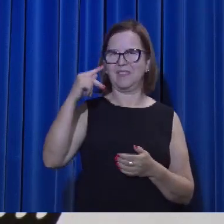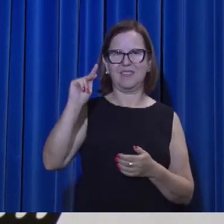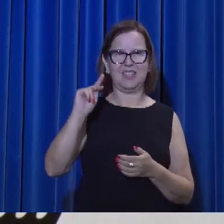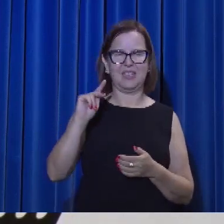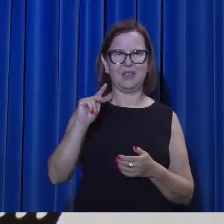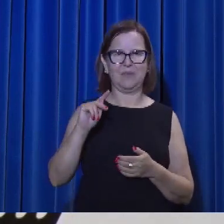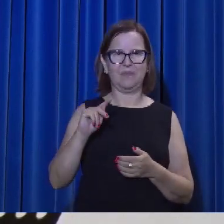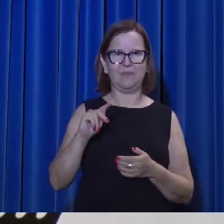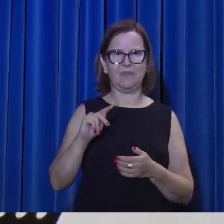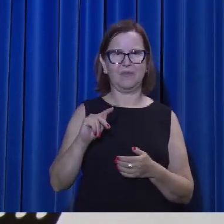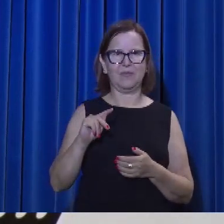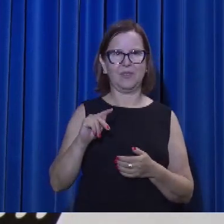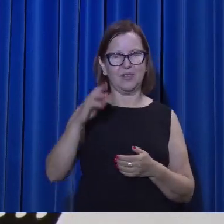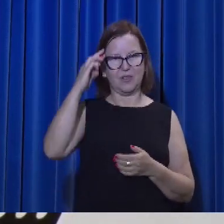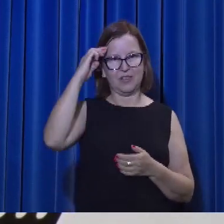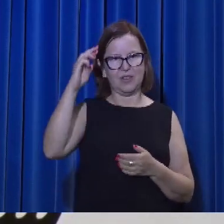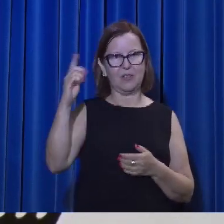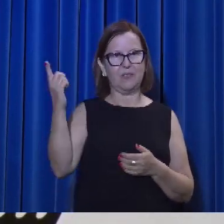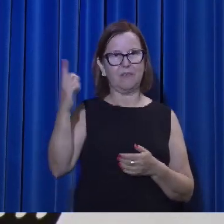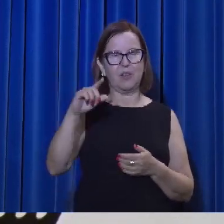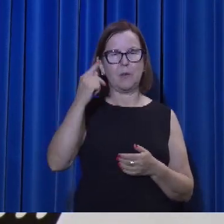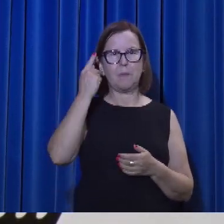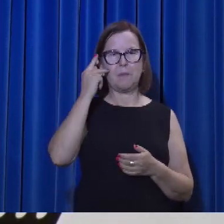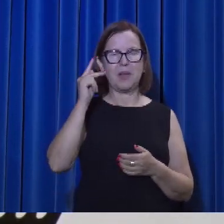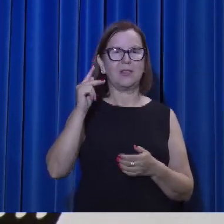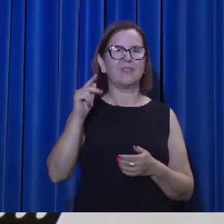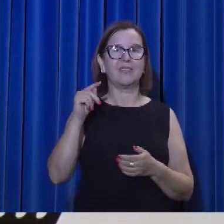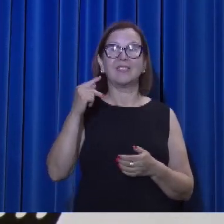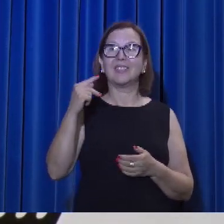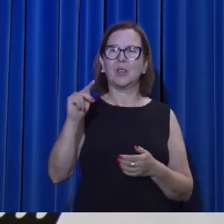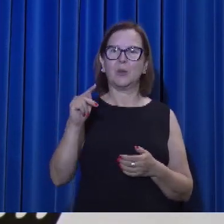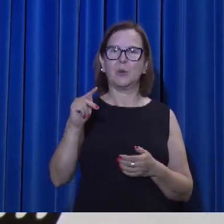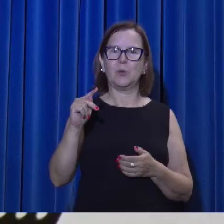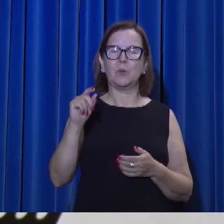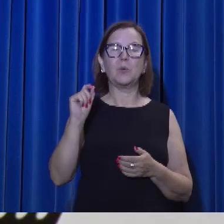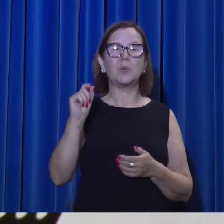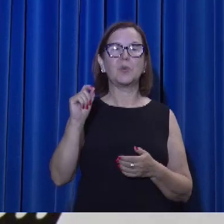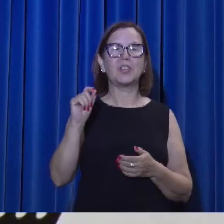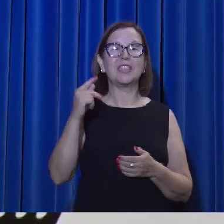Ele veio para o que era seu, e o que era seu? Tudo.